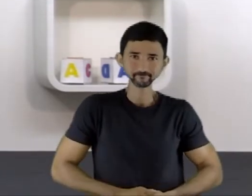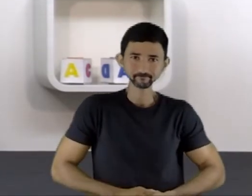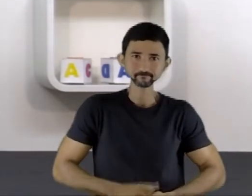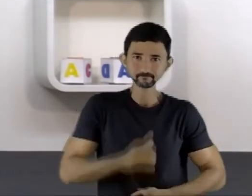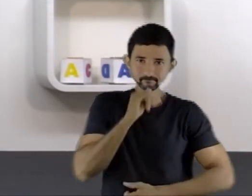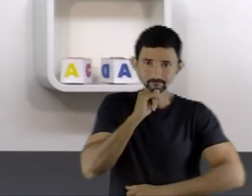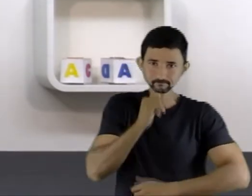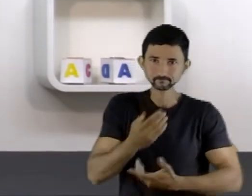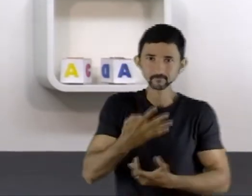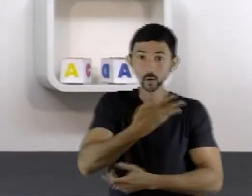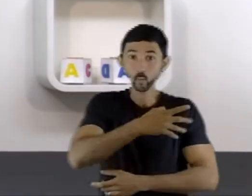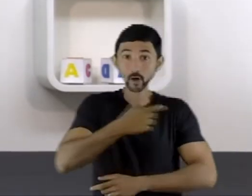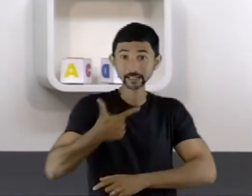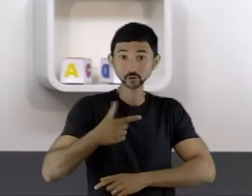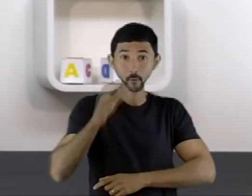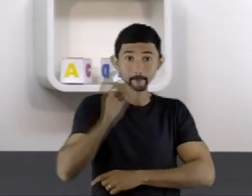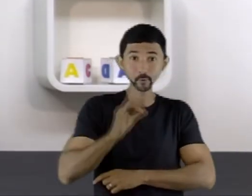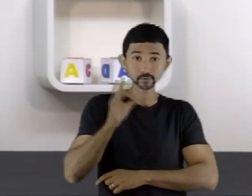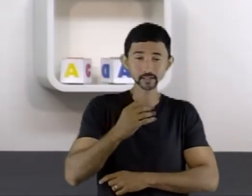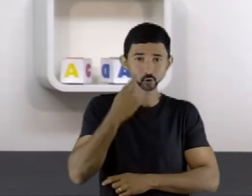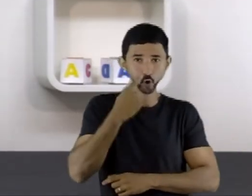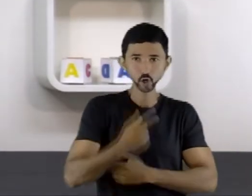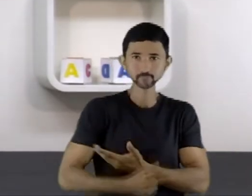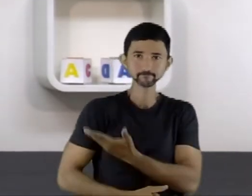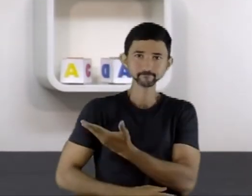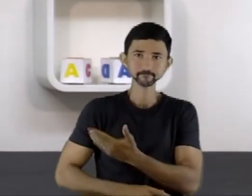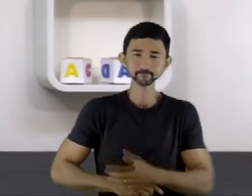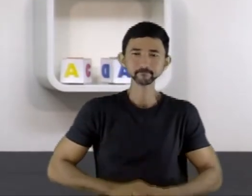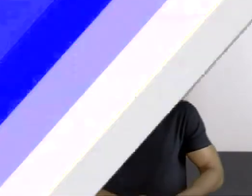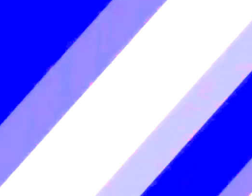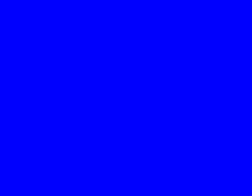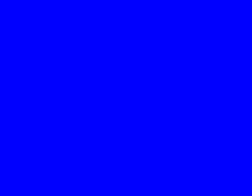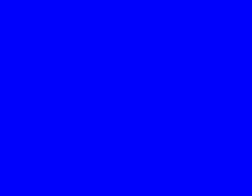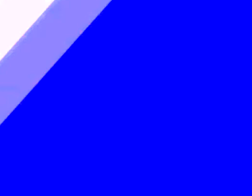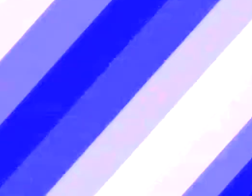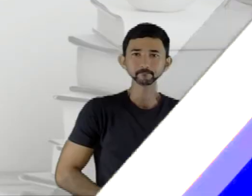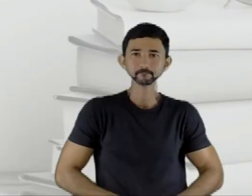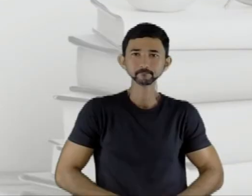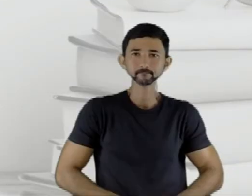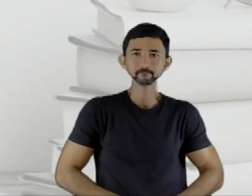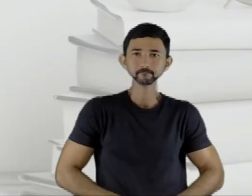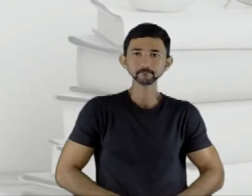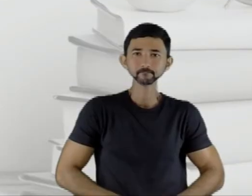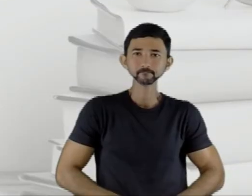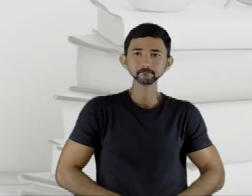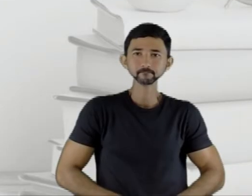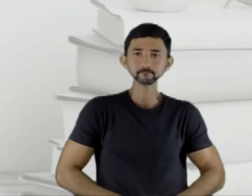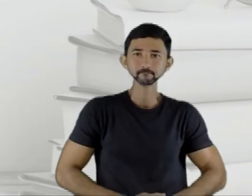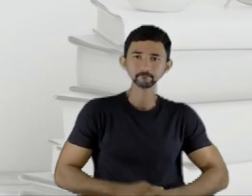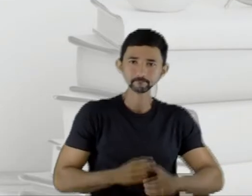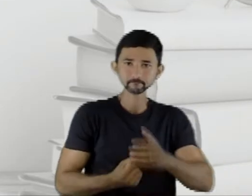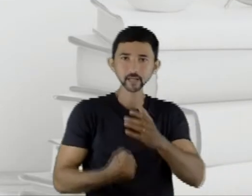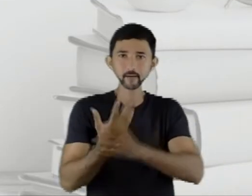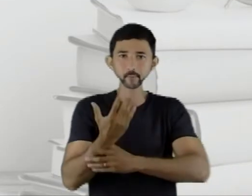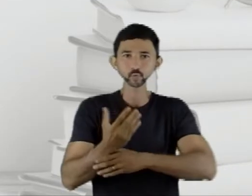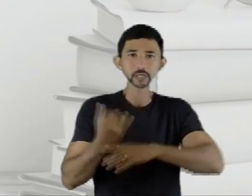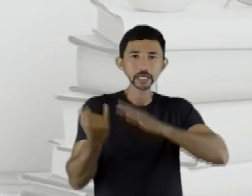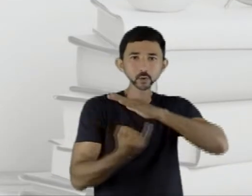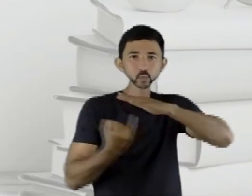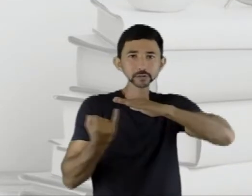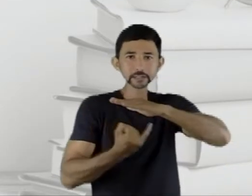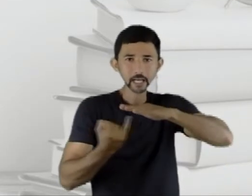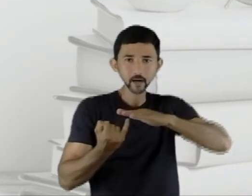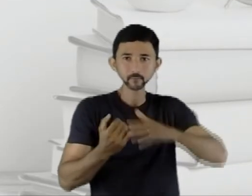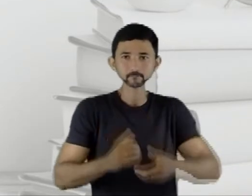pensou? 42%, aqui ó, gente, bem aqui, 42% da produção industrial era dos